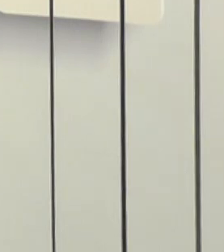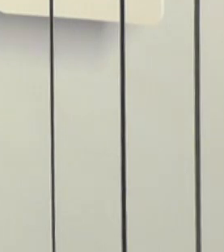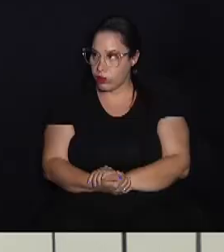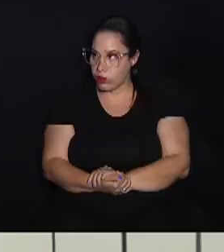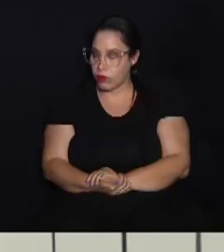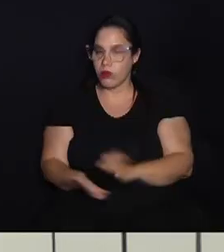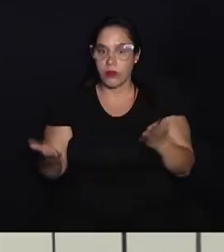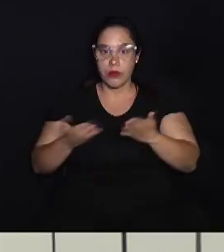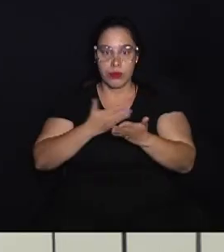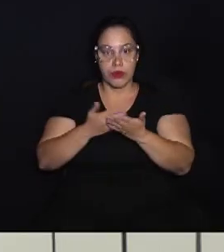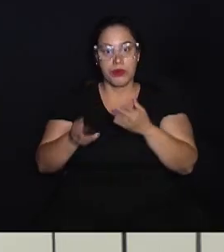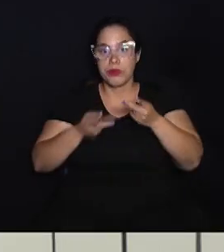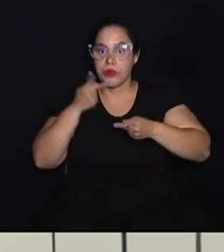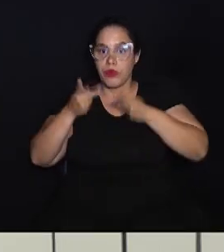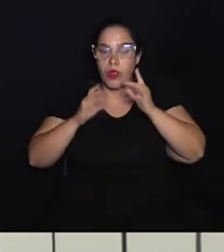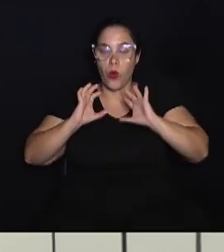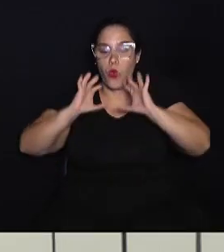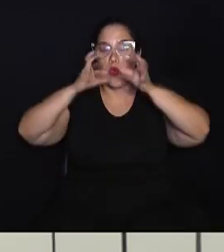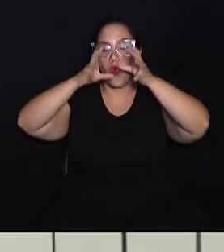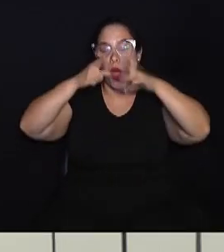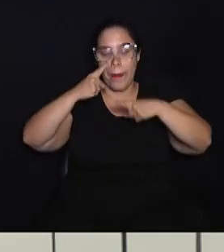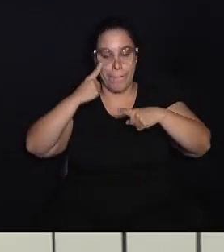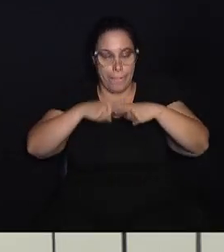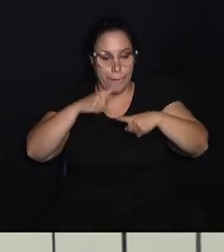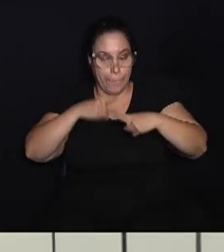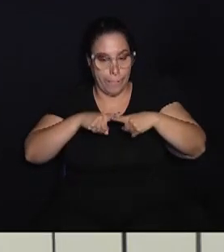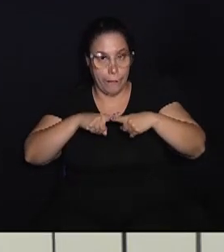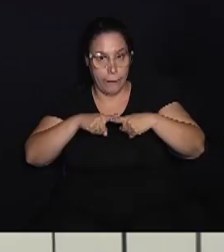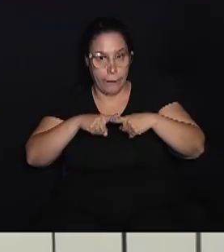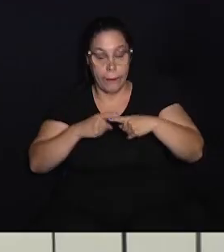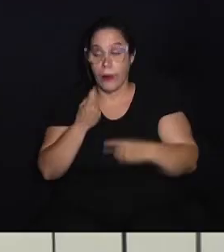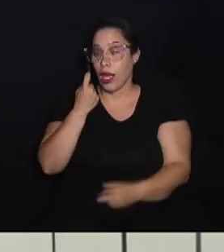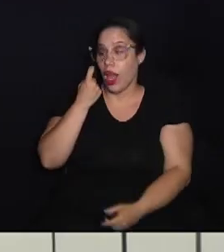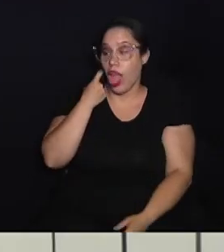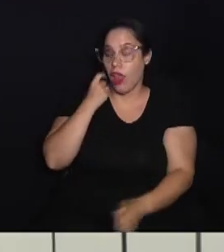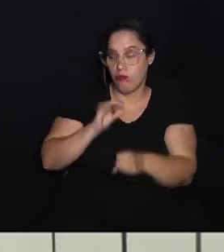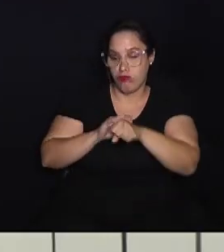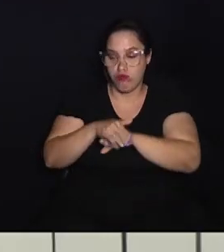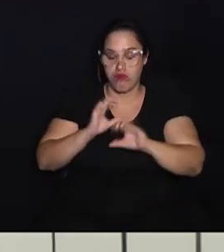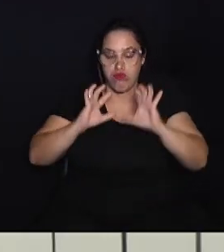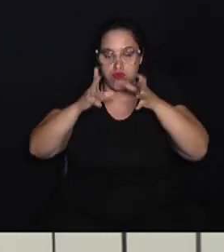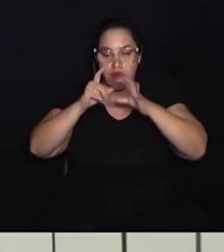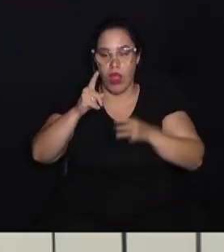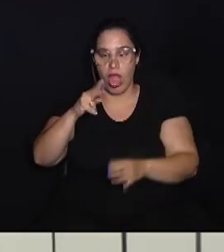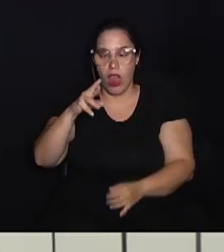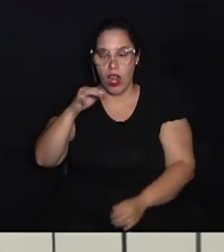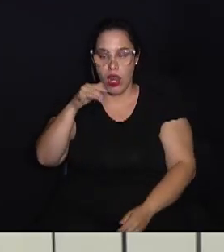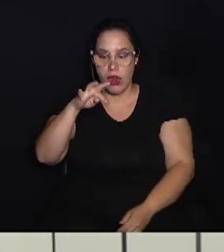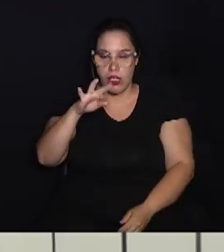E a gente começa falando do vôlei, porque na noite da última sexta-feira, o Vôlei Renata foi até o litoral